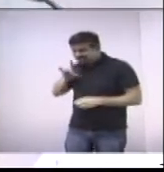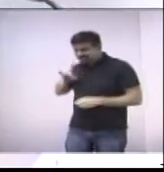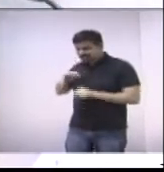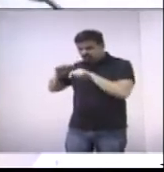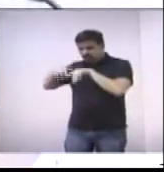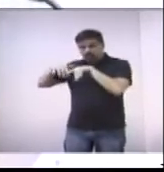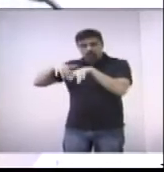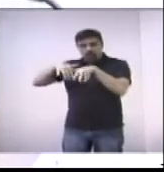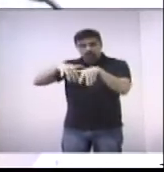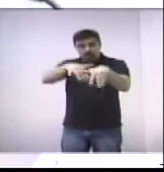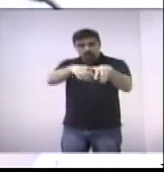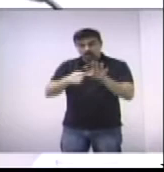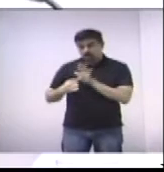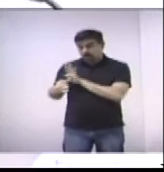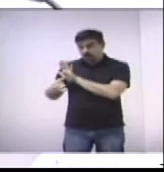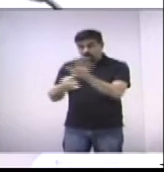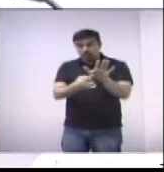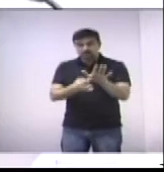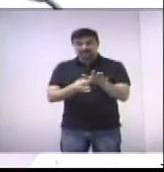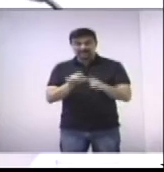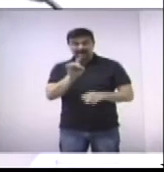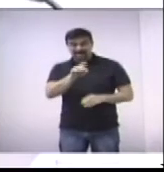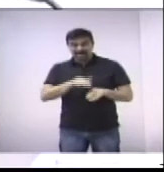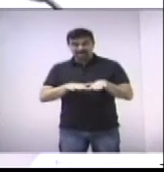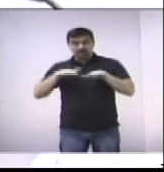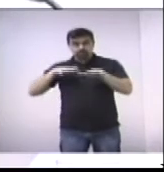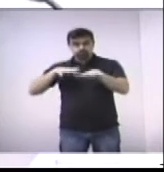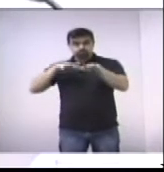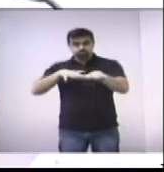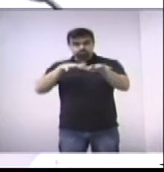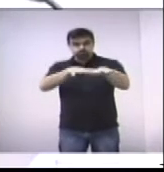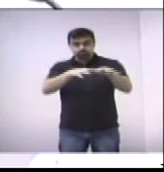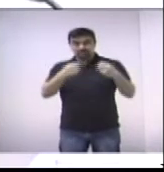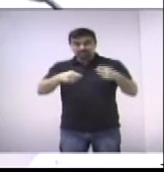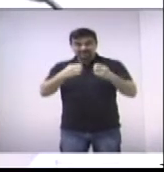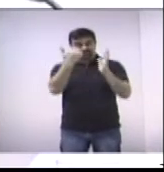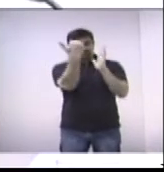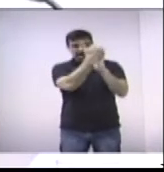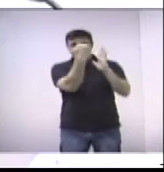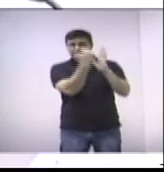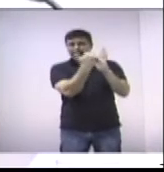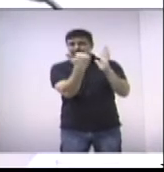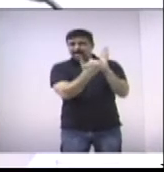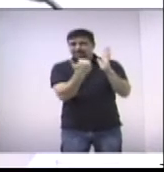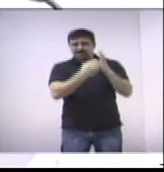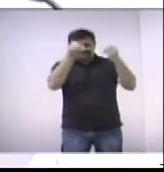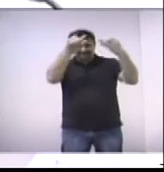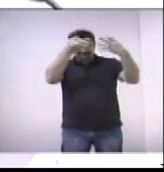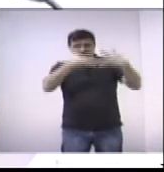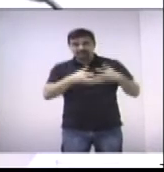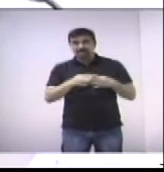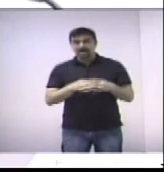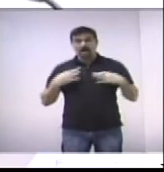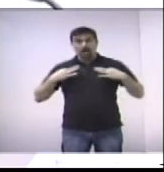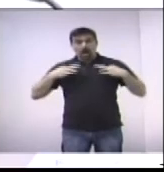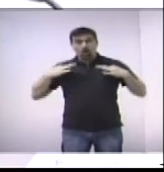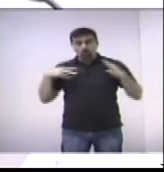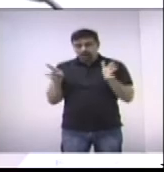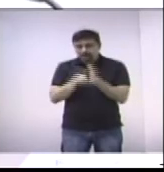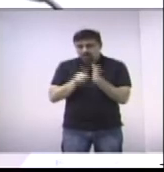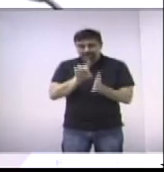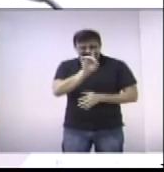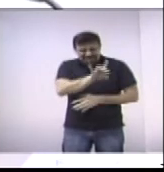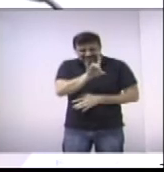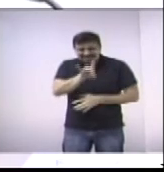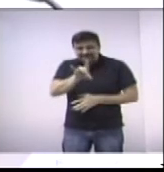apresentação individual do layout de cada alegoria que fará parte dos shows carnavalescos, apresentação dos croquis das fantasias destaque de